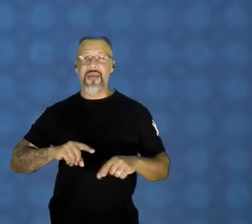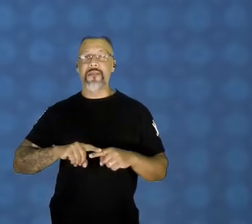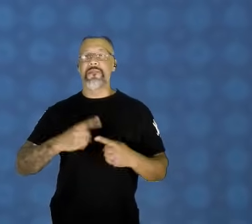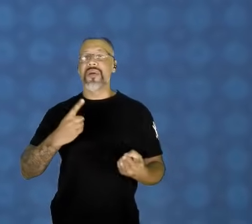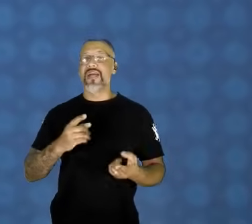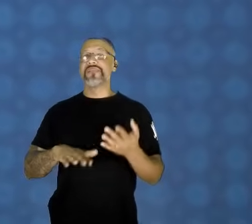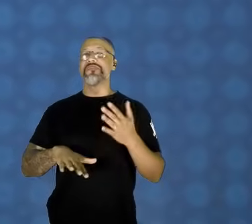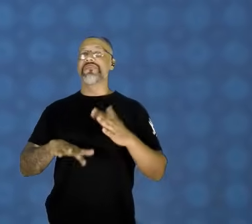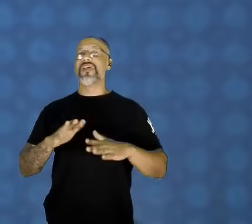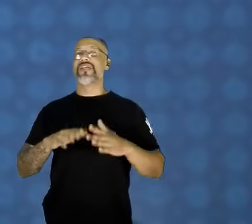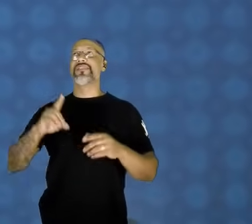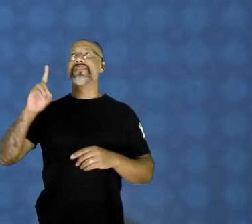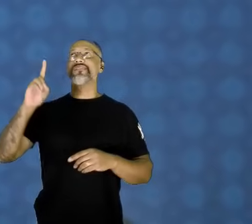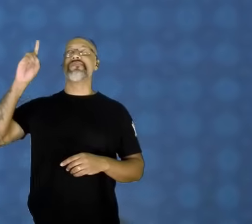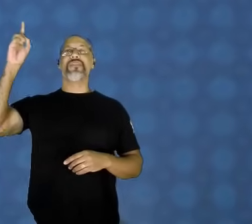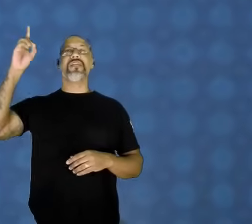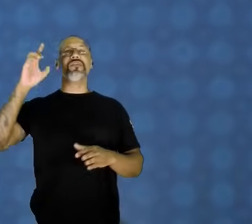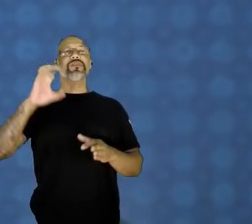fazer.